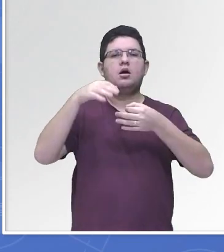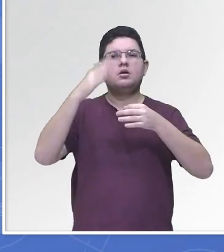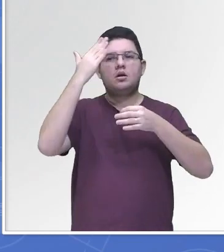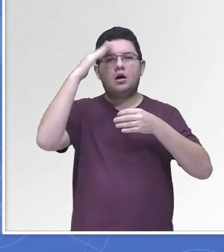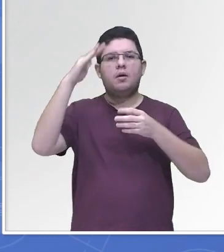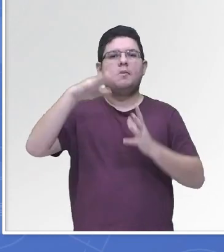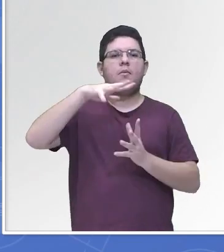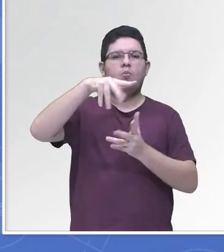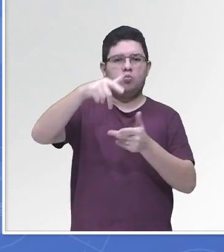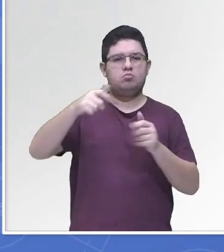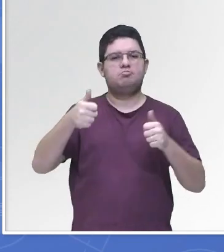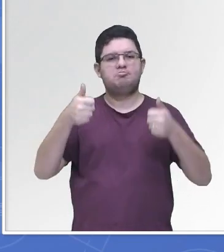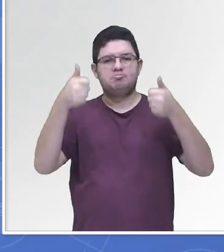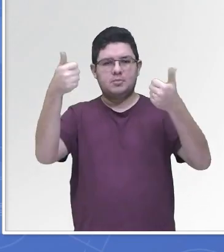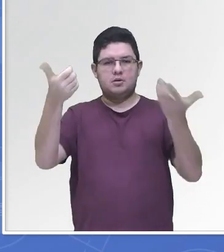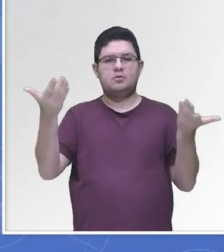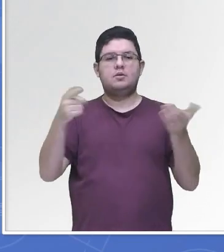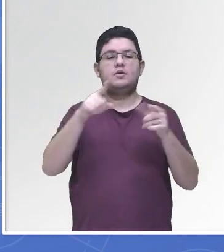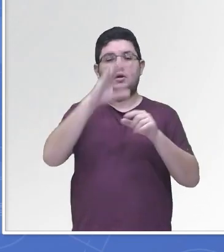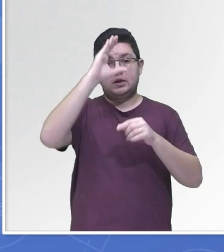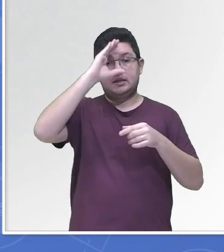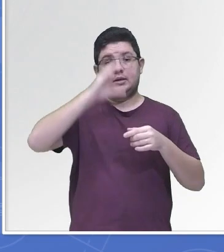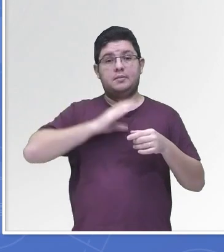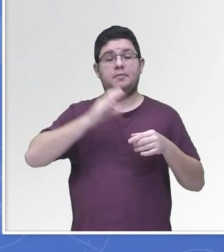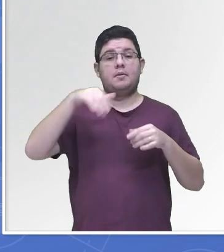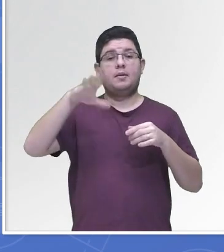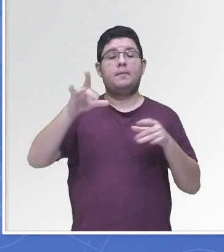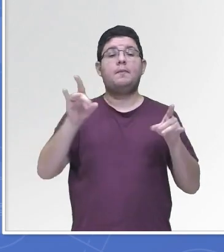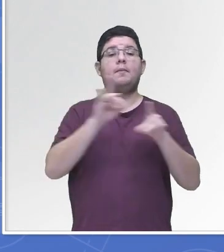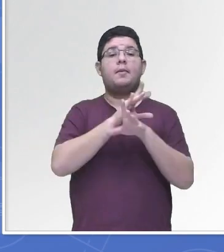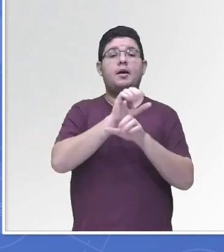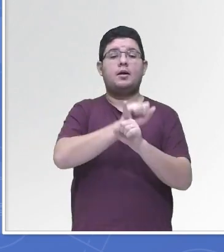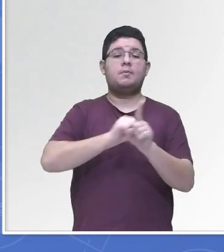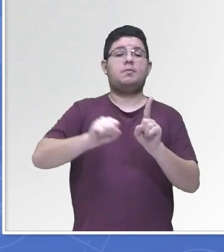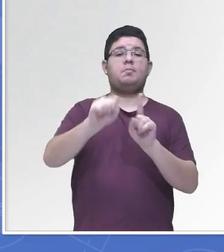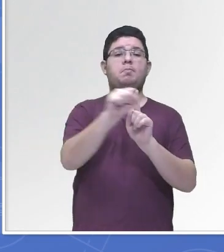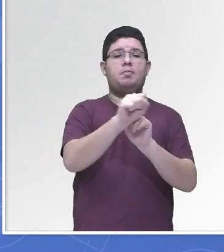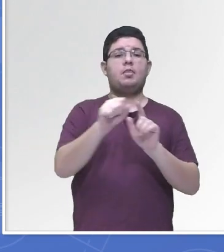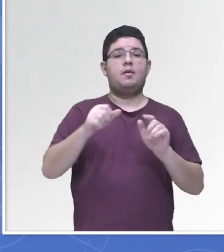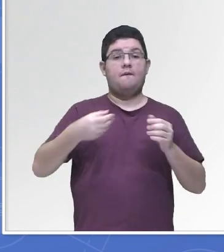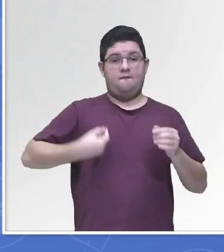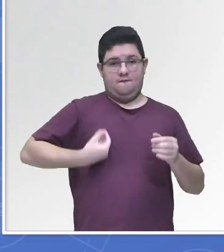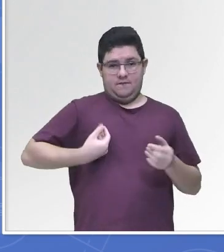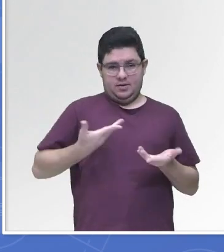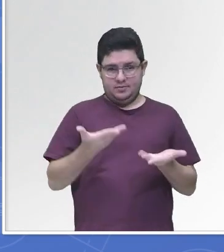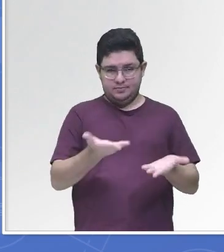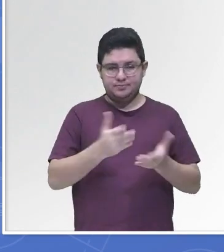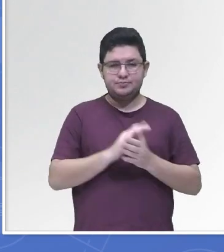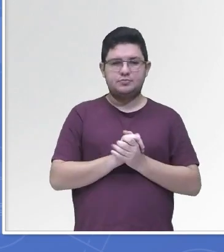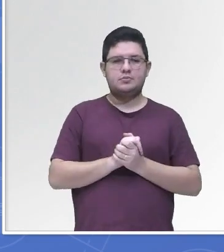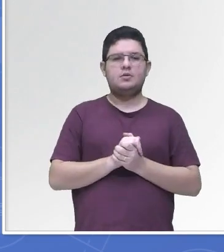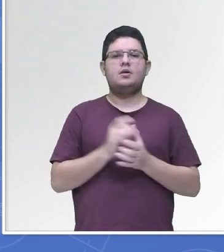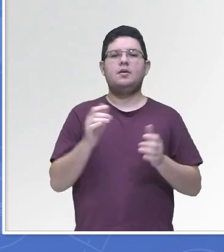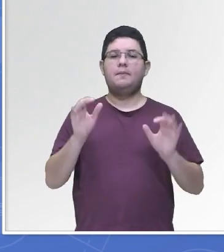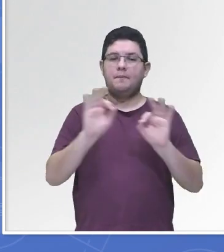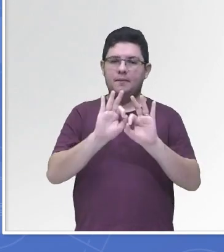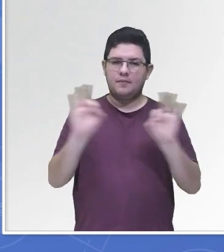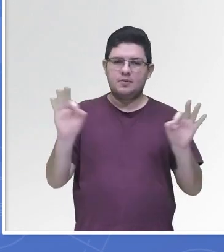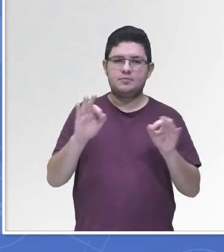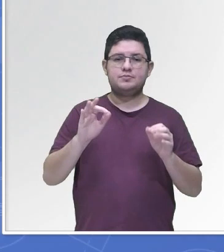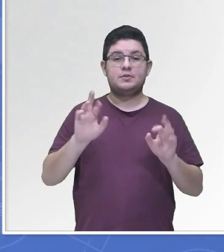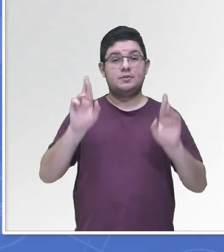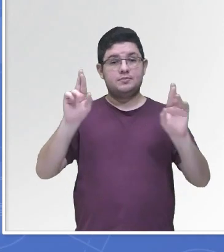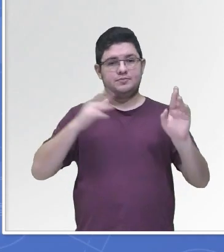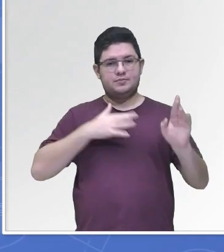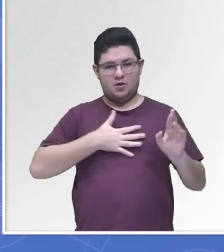aí. E aí vão ser cidadãos muito mais preparados para agir dentro dessa sociedade. Perfeito aí? Espero que tenham gostado da aula.